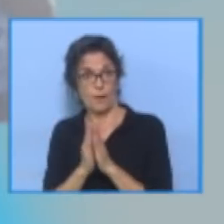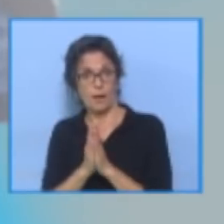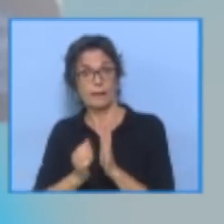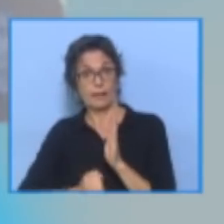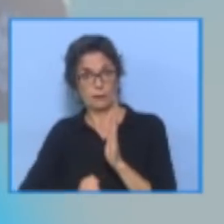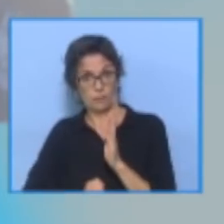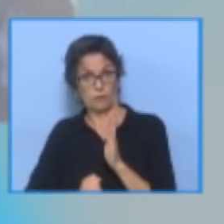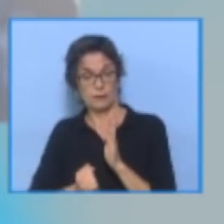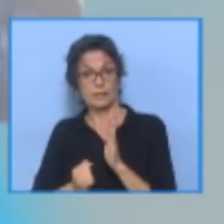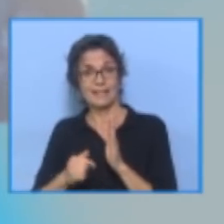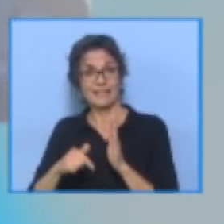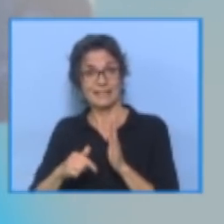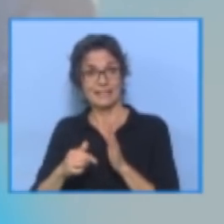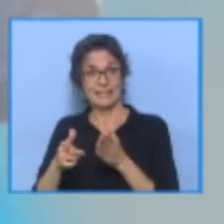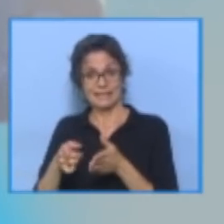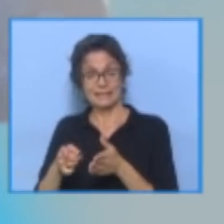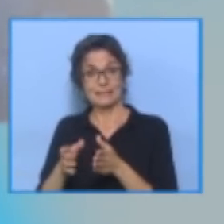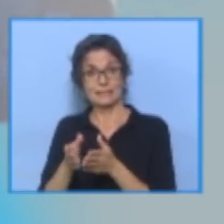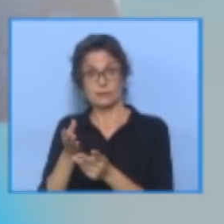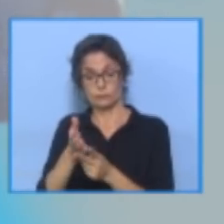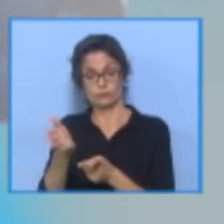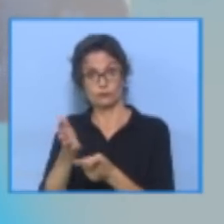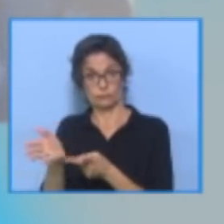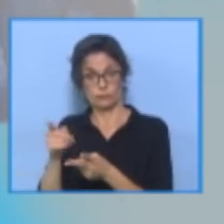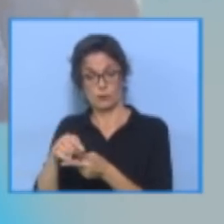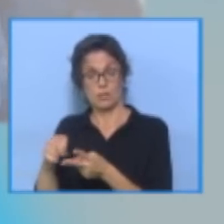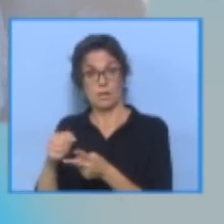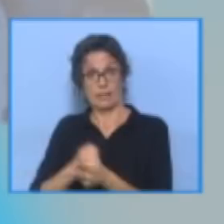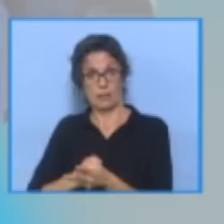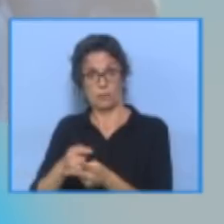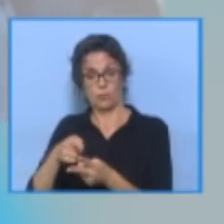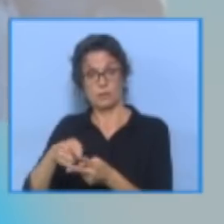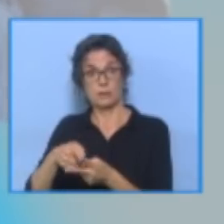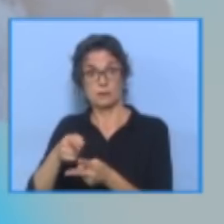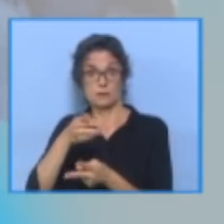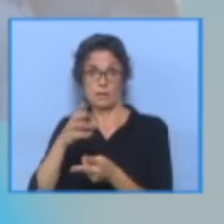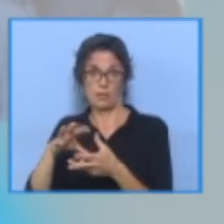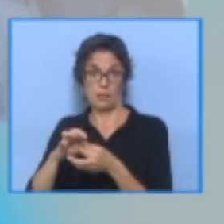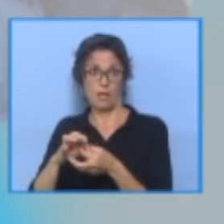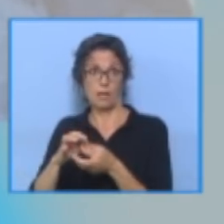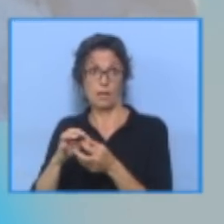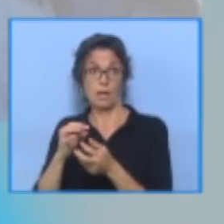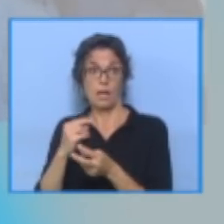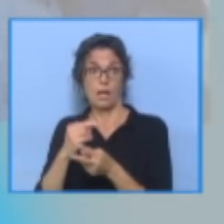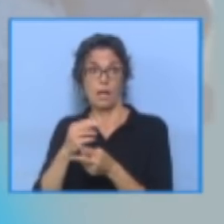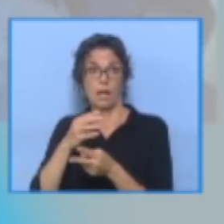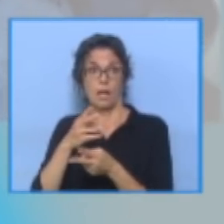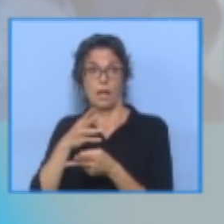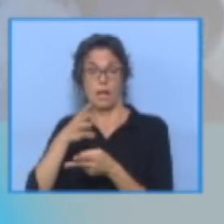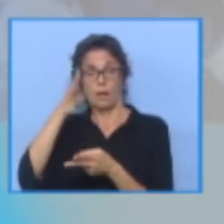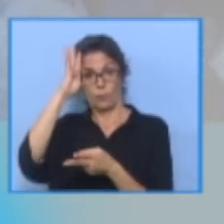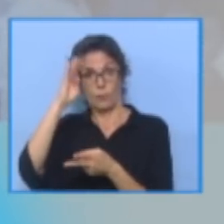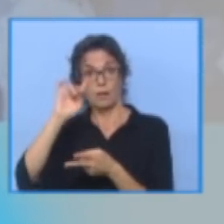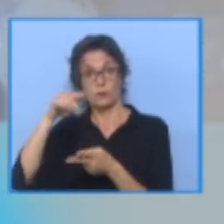por duas famílias, digamos assim, a Igreja de Rito Latino, romana, é aquilo que nós conhecemos aqui em Portugal, e a Igreja